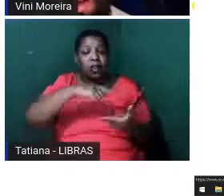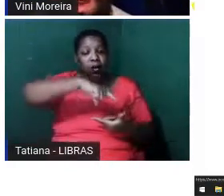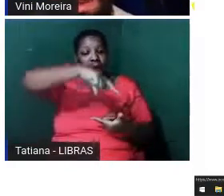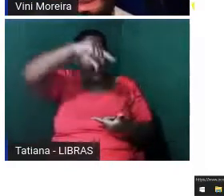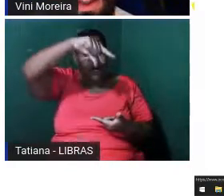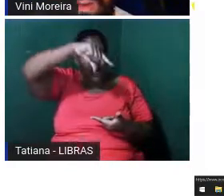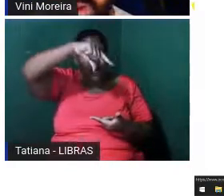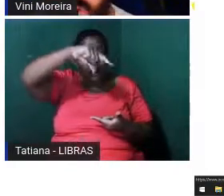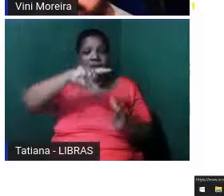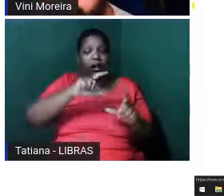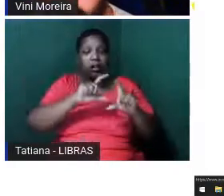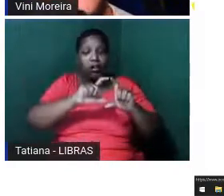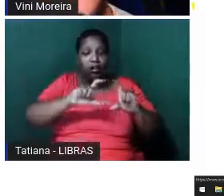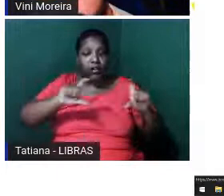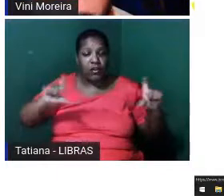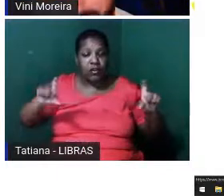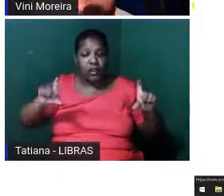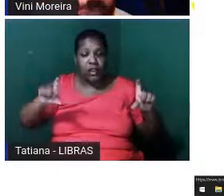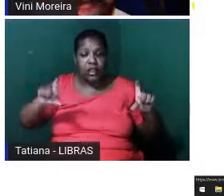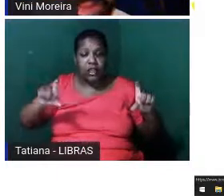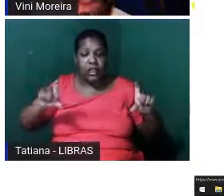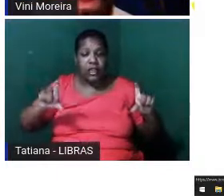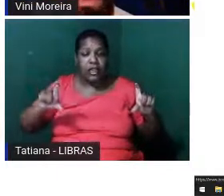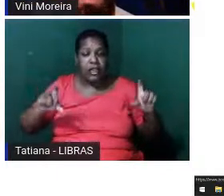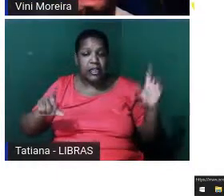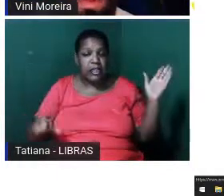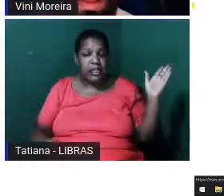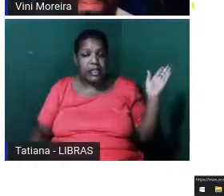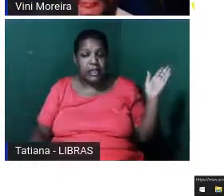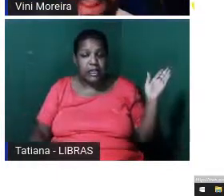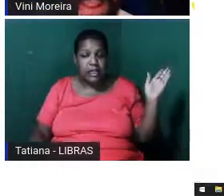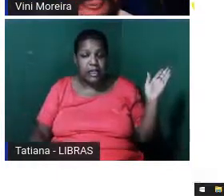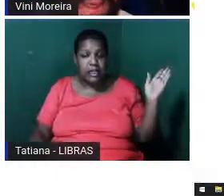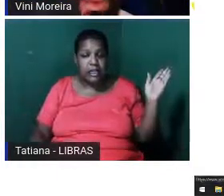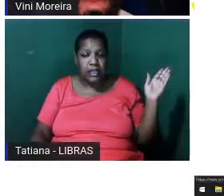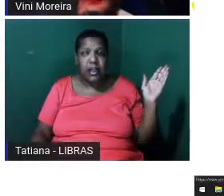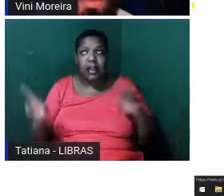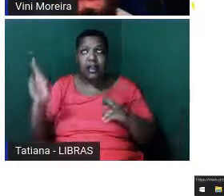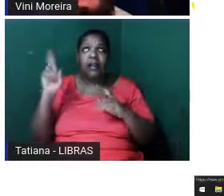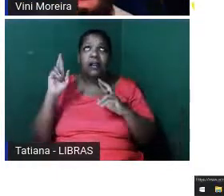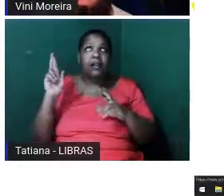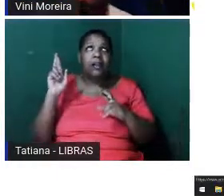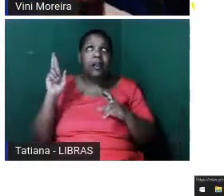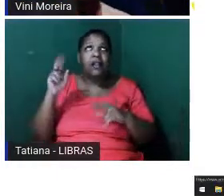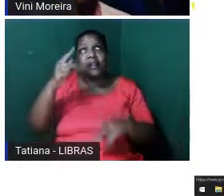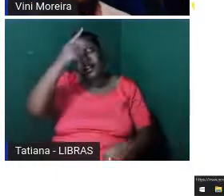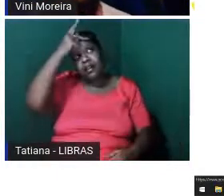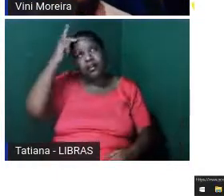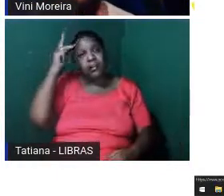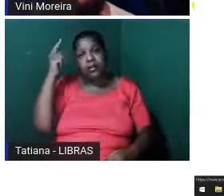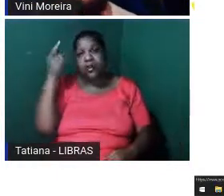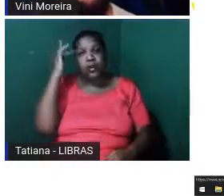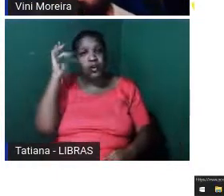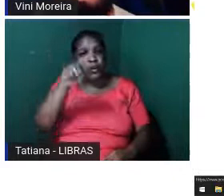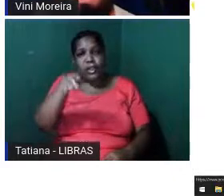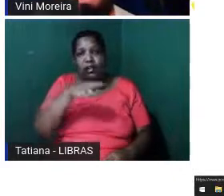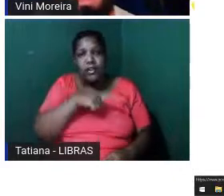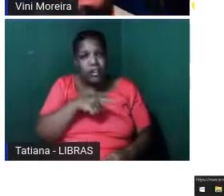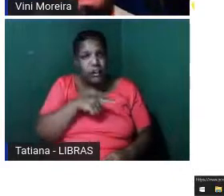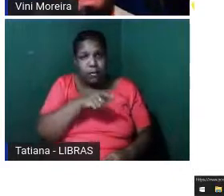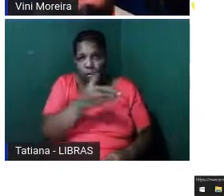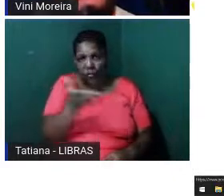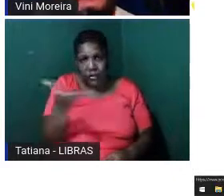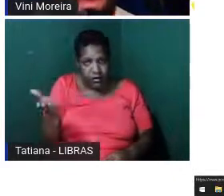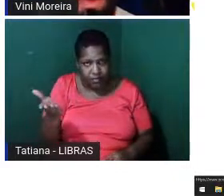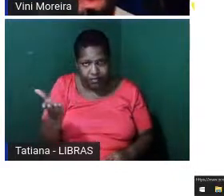vertical se isso aqui não traz esperança na raça humana não sei o que vai trazer para você são